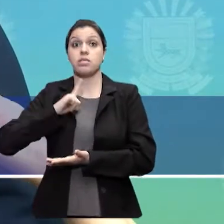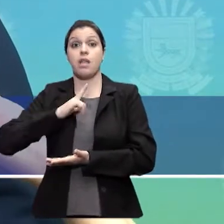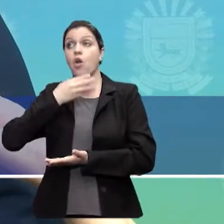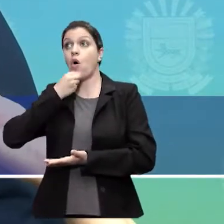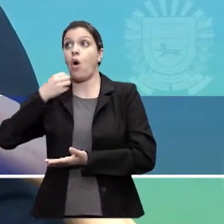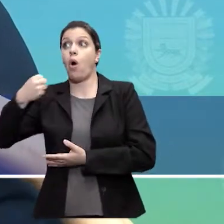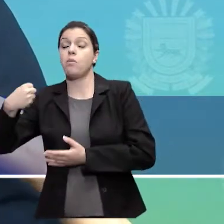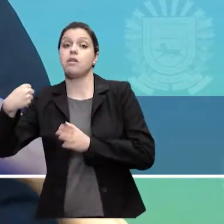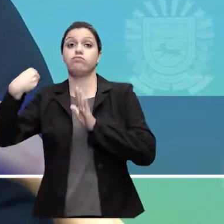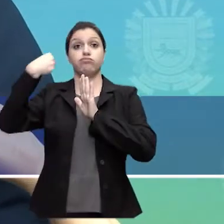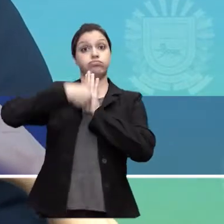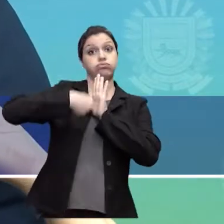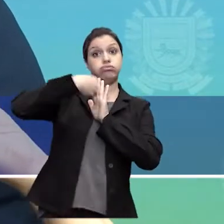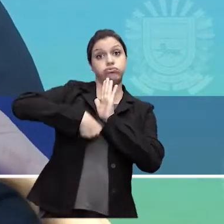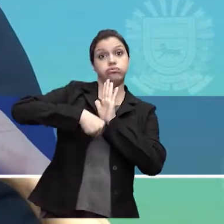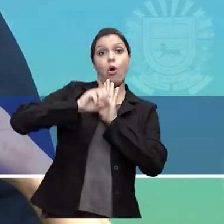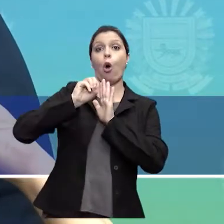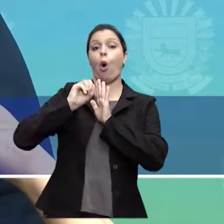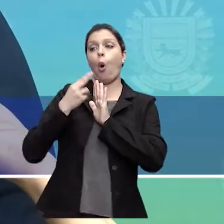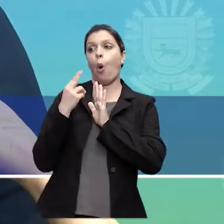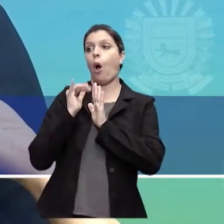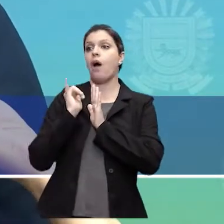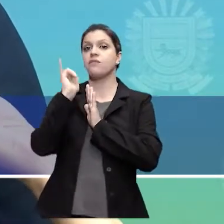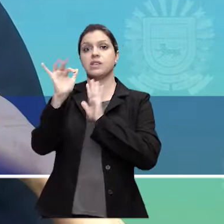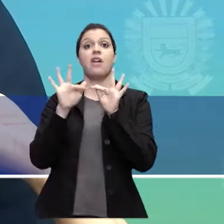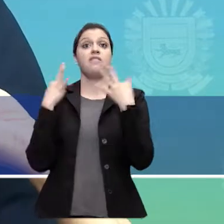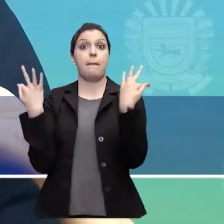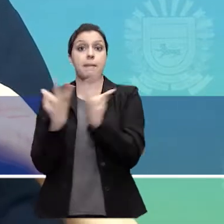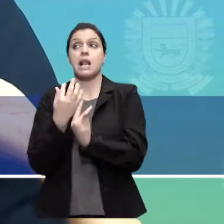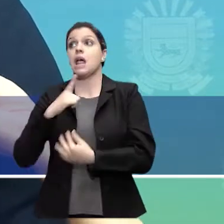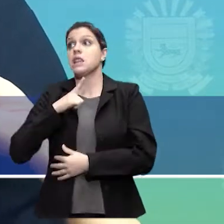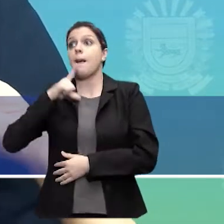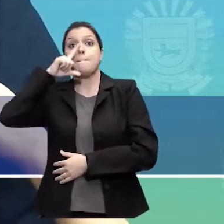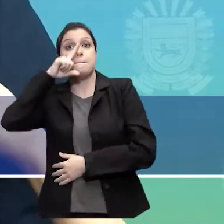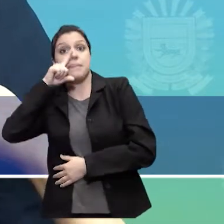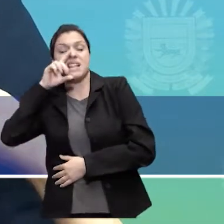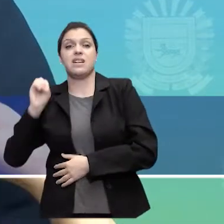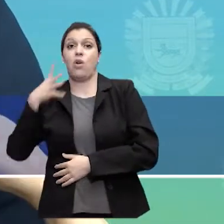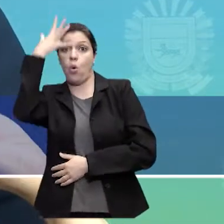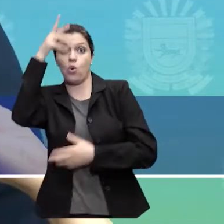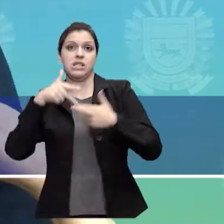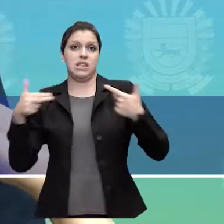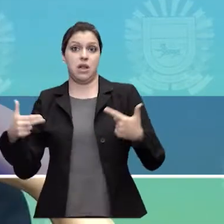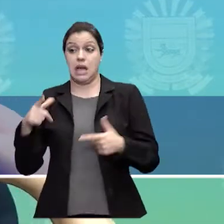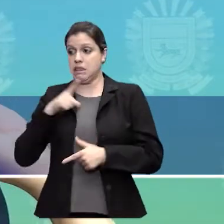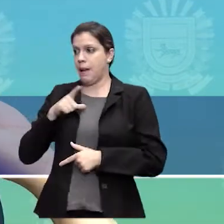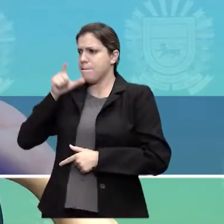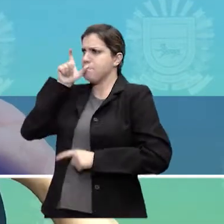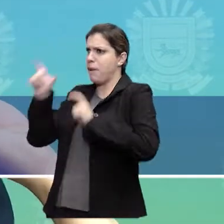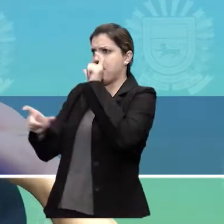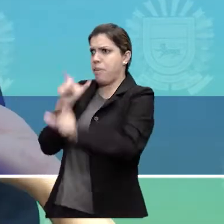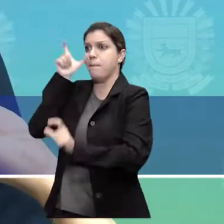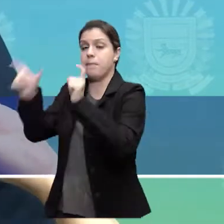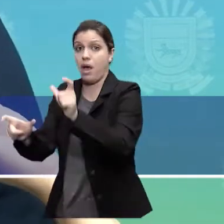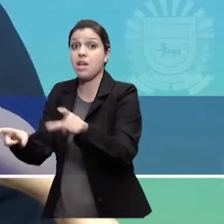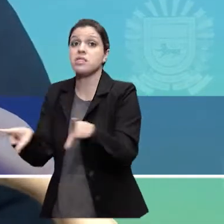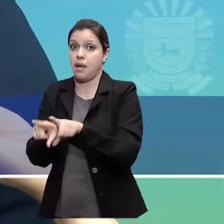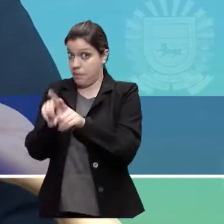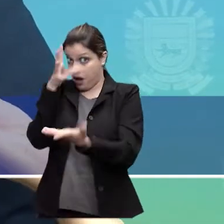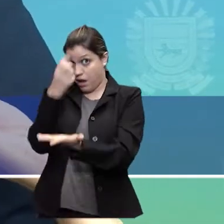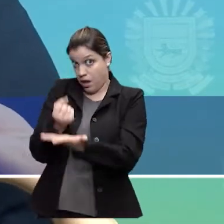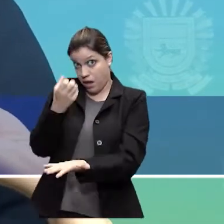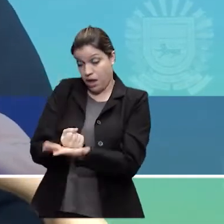autoridades policiais e também alguns parentes que ela queira, informar que ela está numa situação de perigo, que ela está